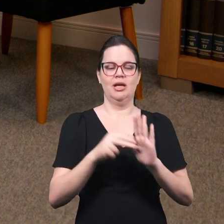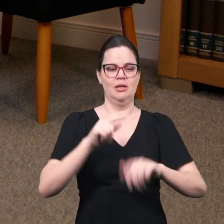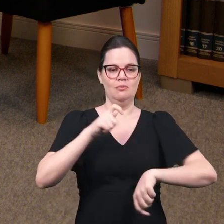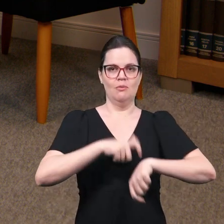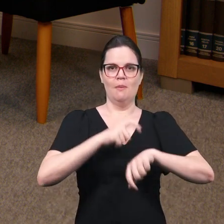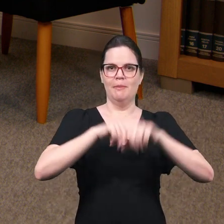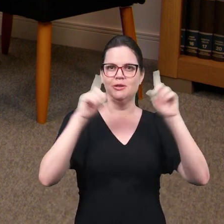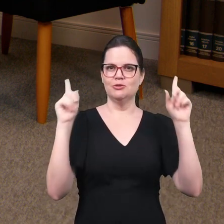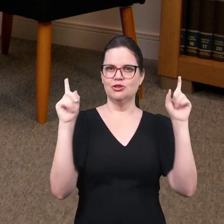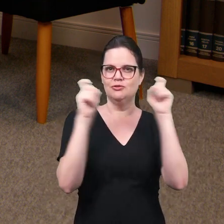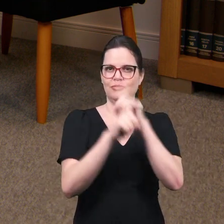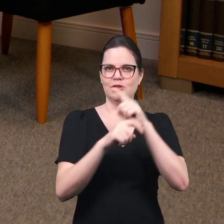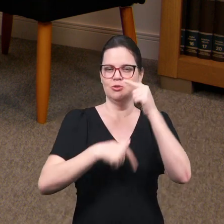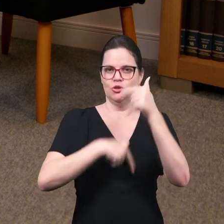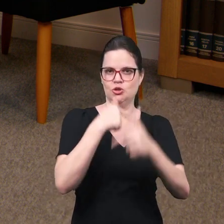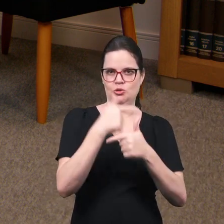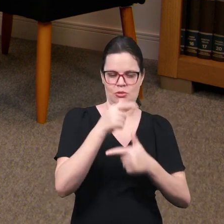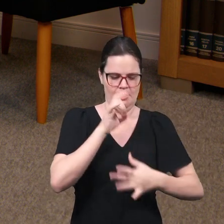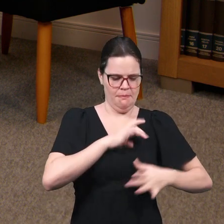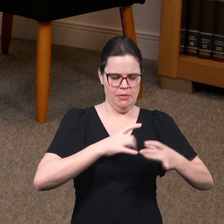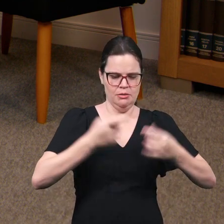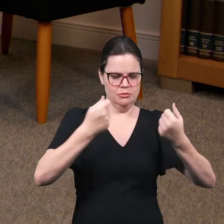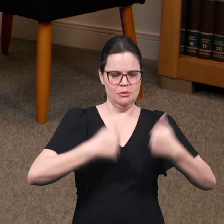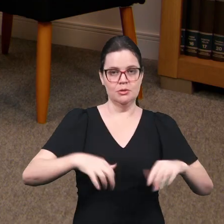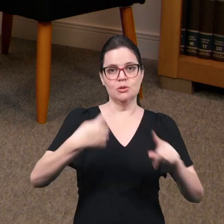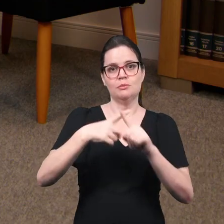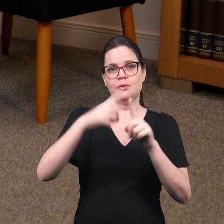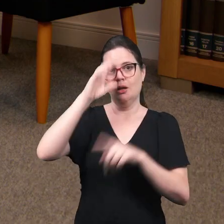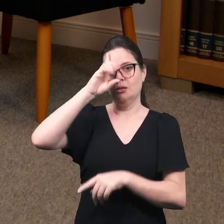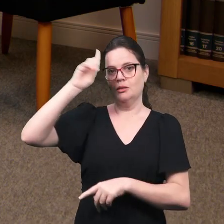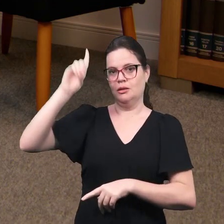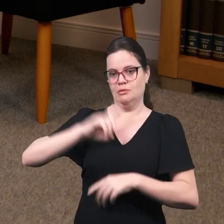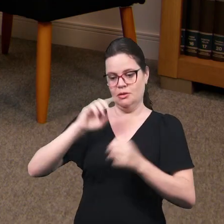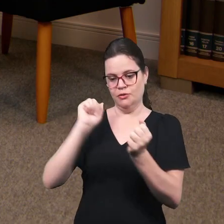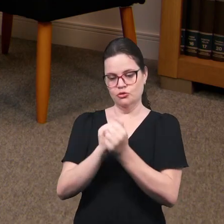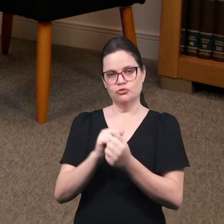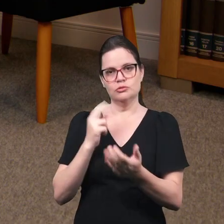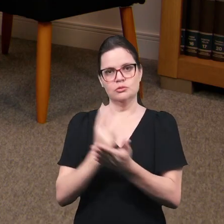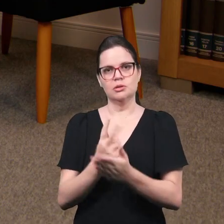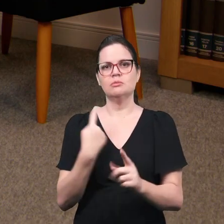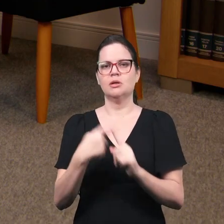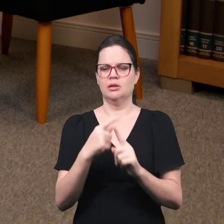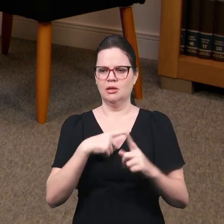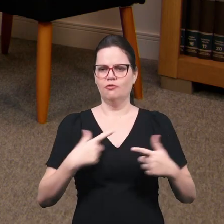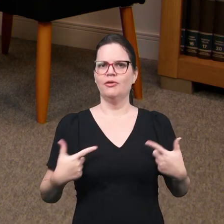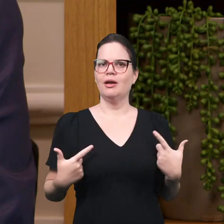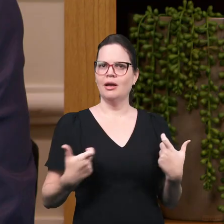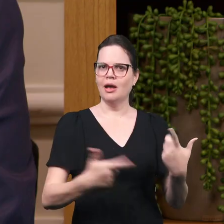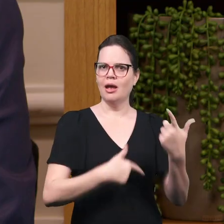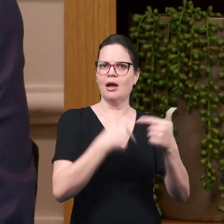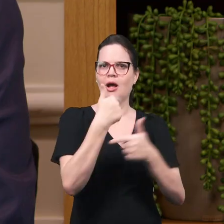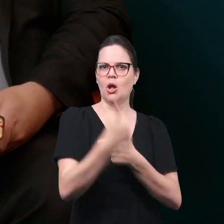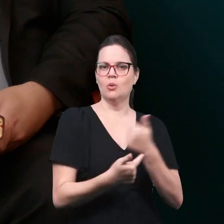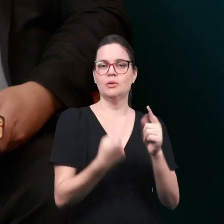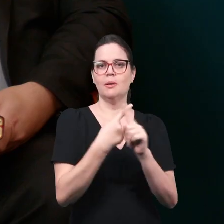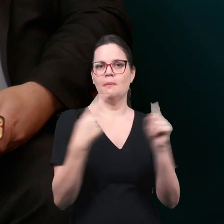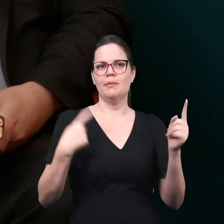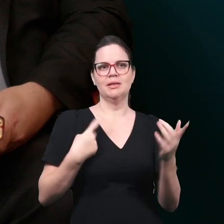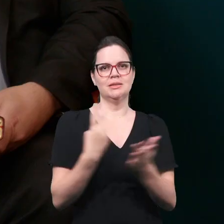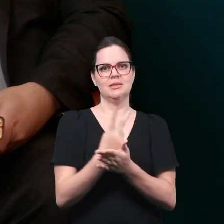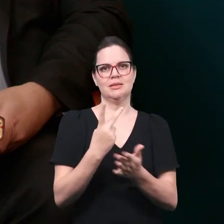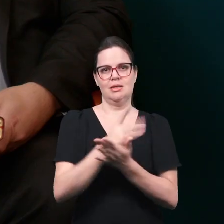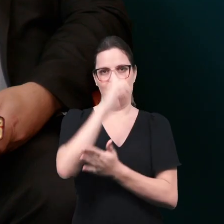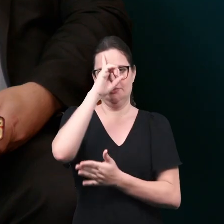não teve o que temer, e ele enfrentou muitas batalhas, mas o Senhor sempre deu a vitória, porque ele confiou